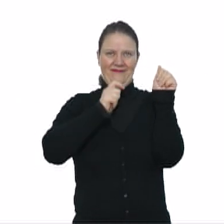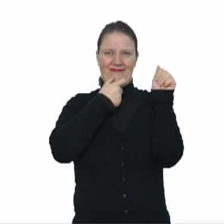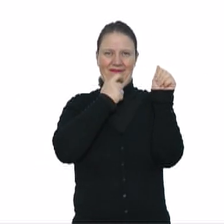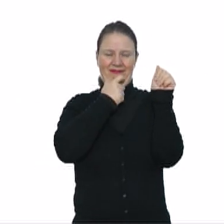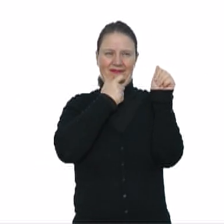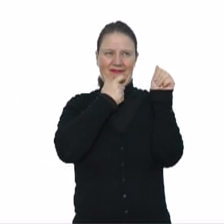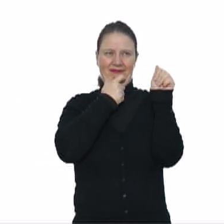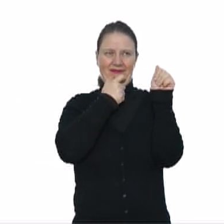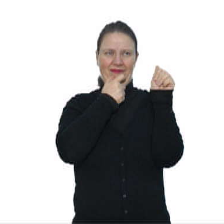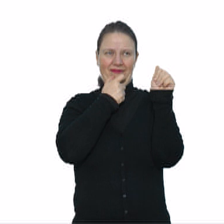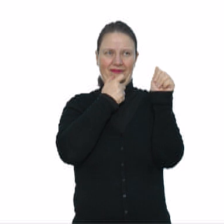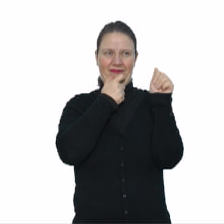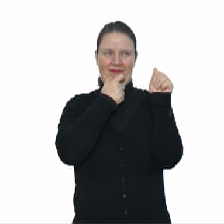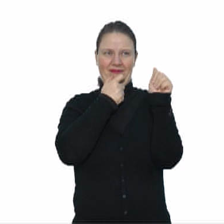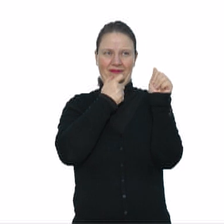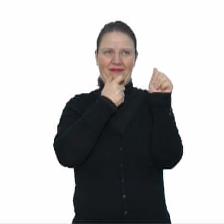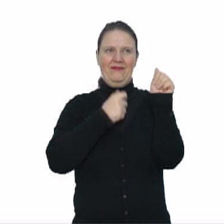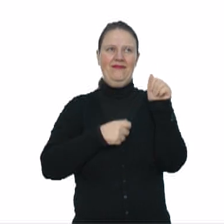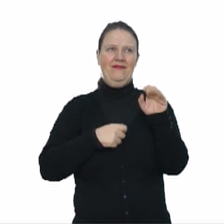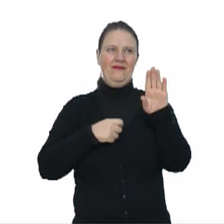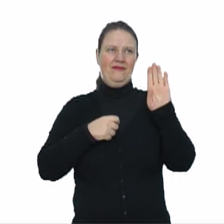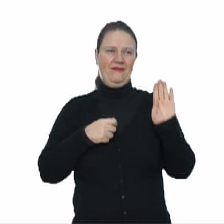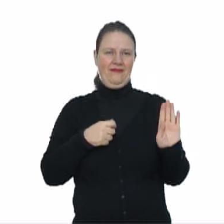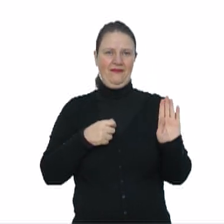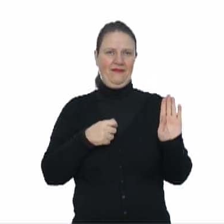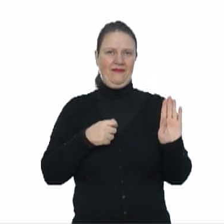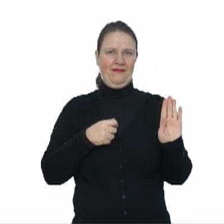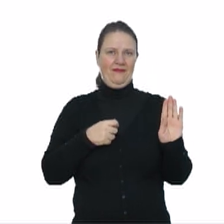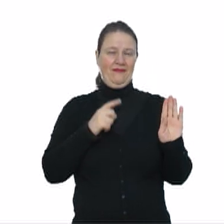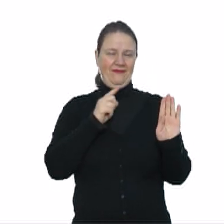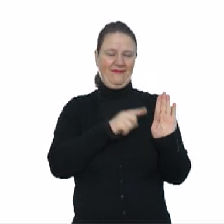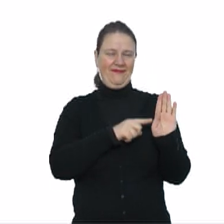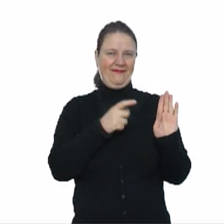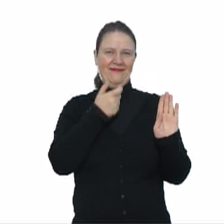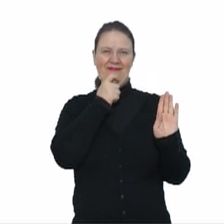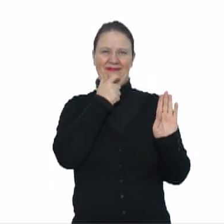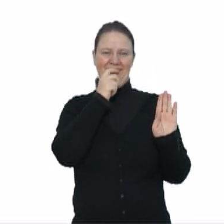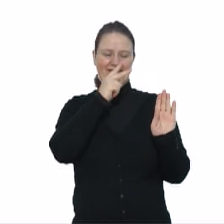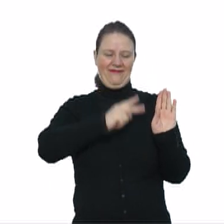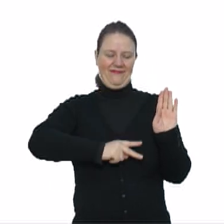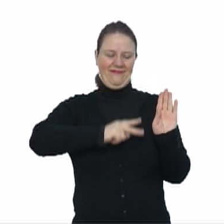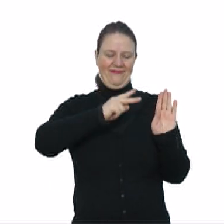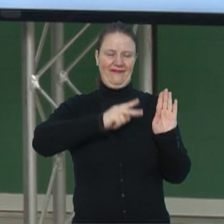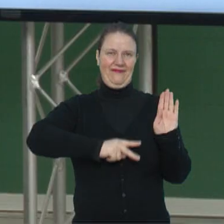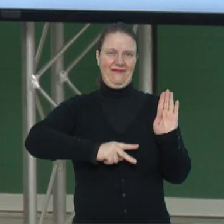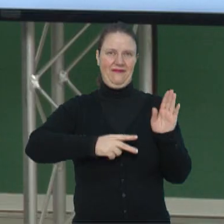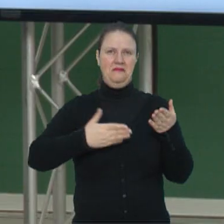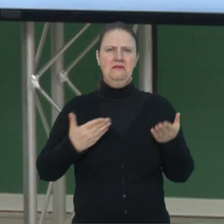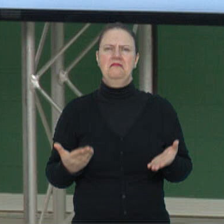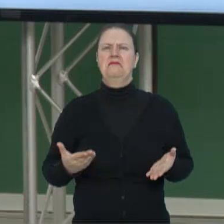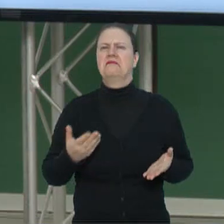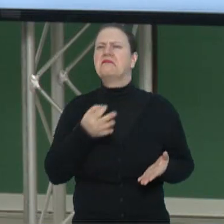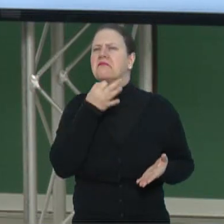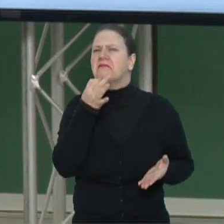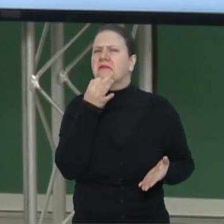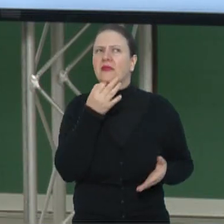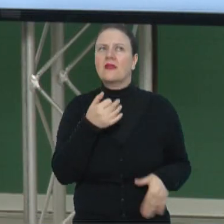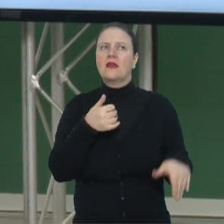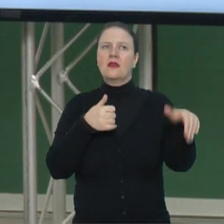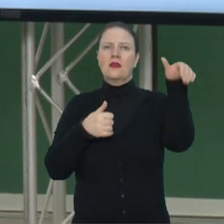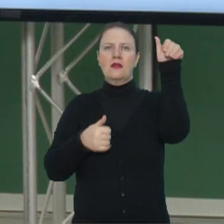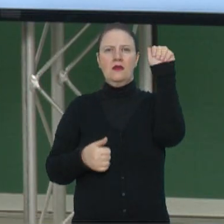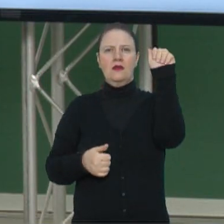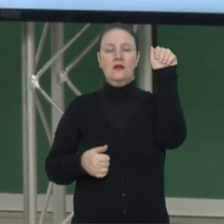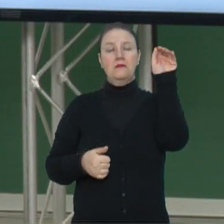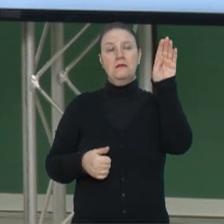near children or encourage people to stop smoking. O que vocês acham? Opção A